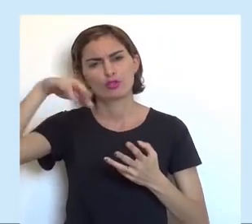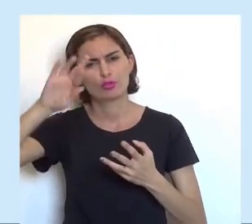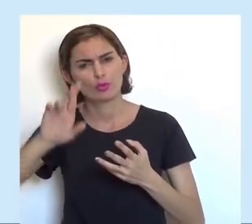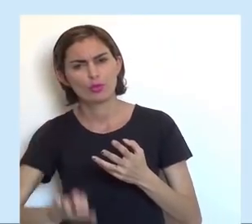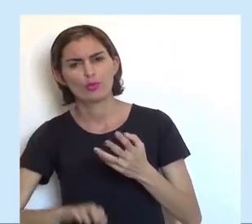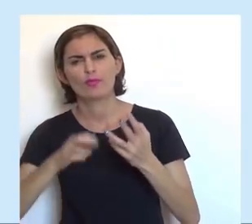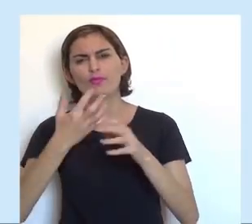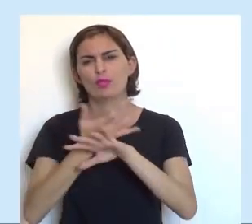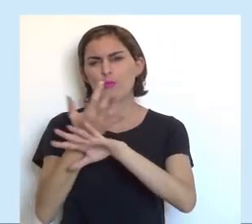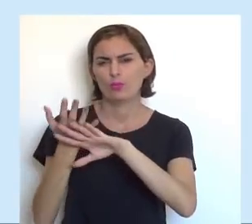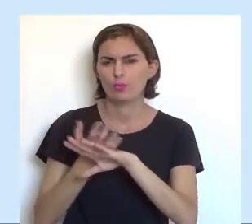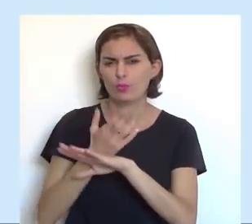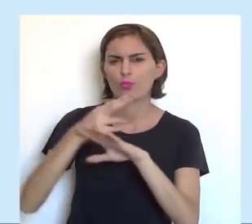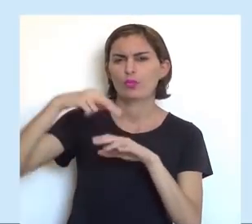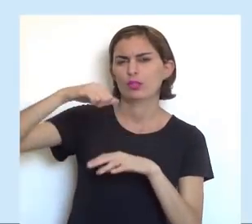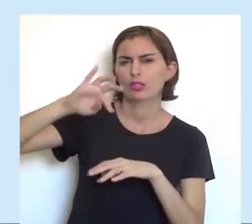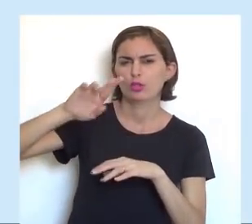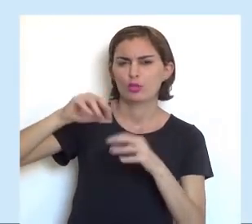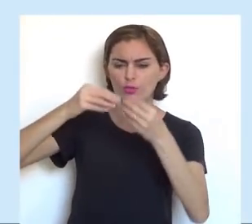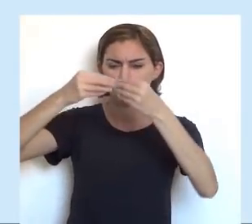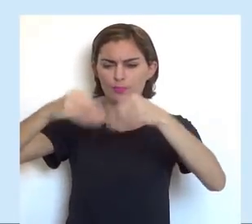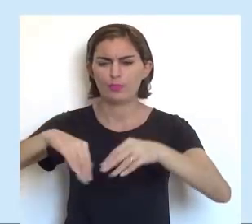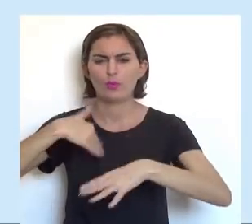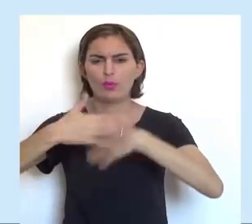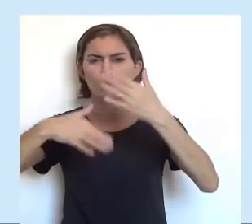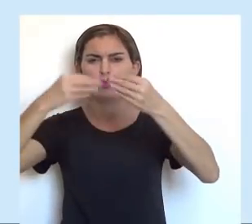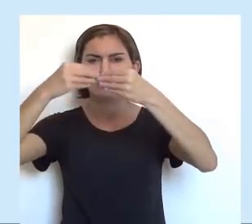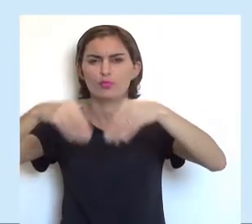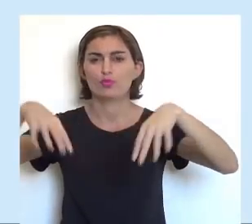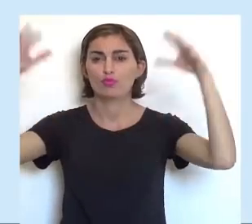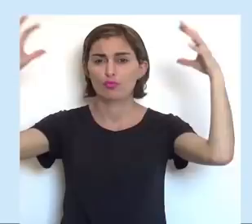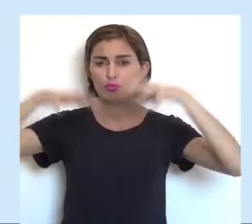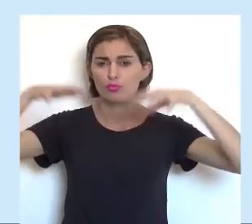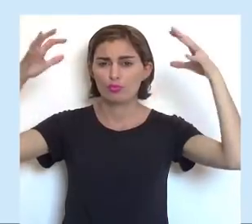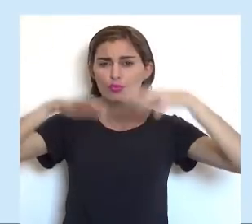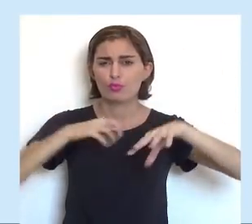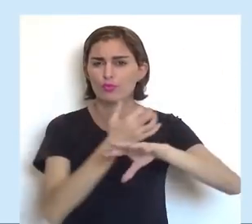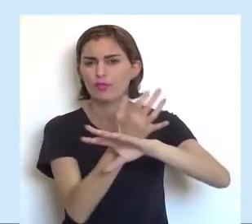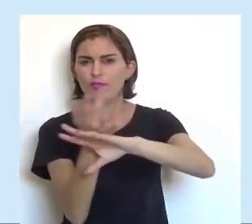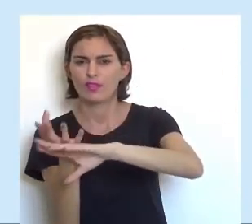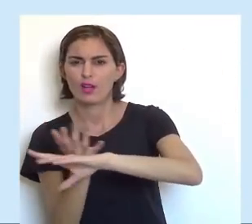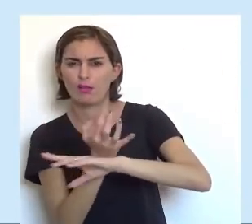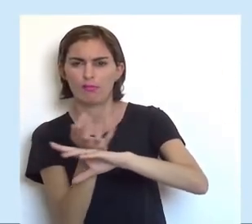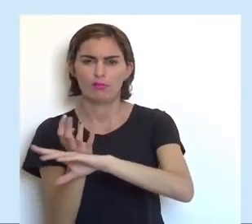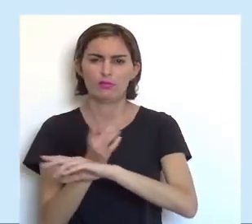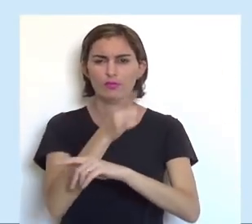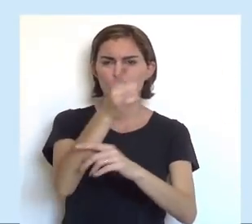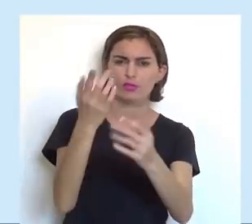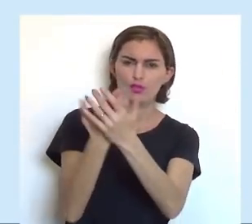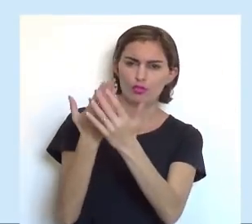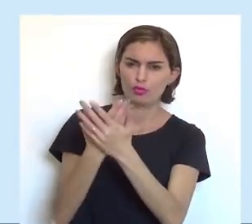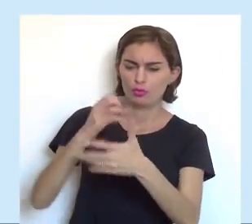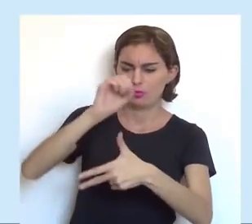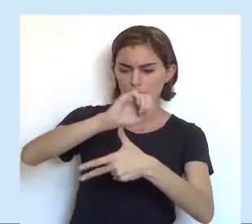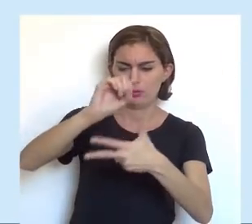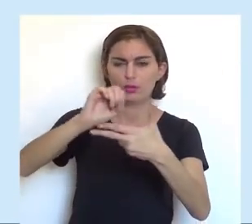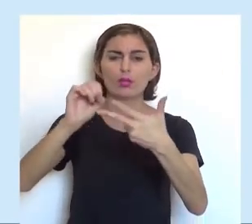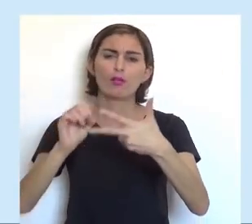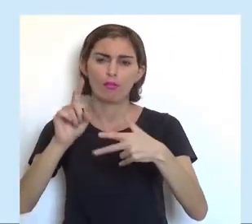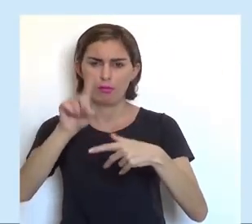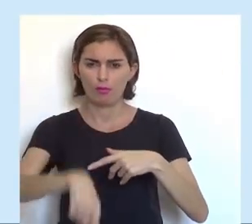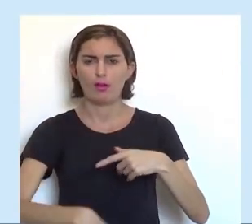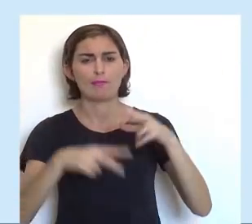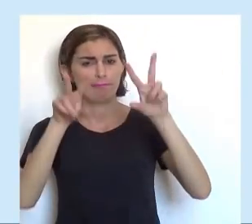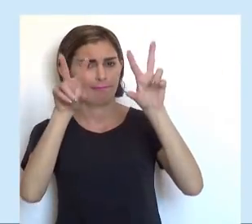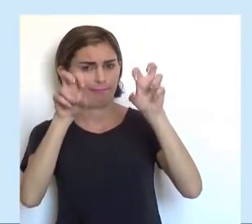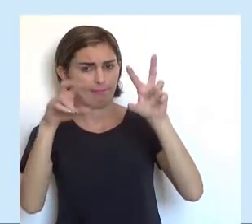trióxido, dióxido de nitrogênio, provocando o que nós chamamos de chuva ácida. E muito cuidado, você que está estudando para o Enem, isso